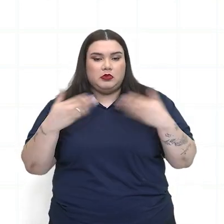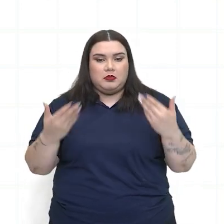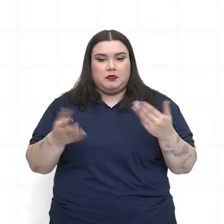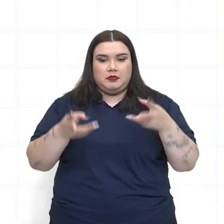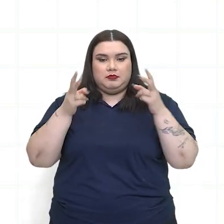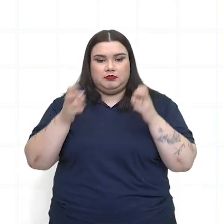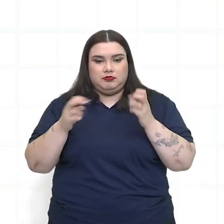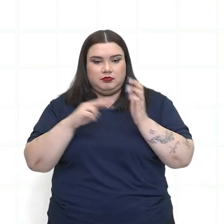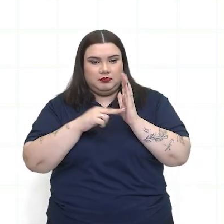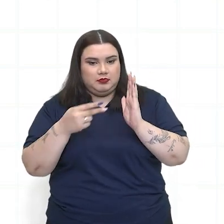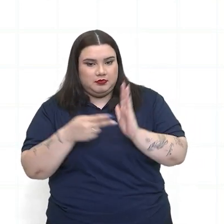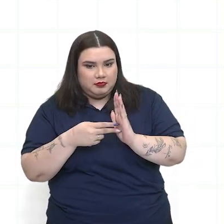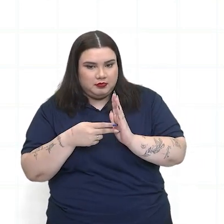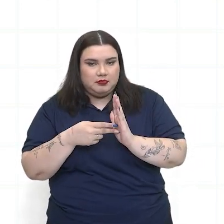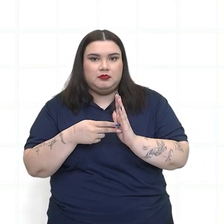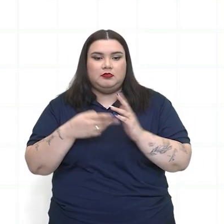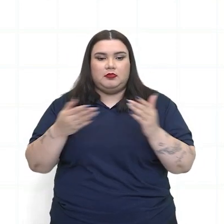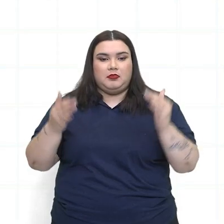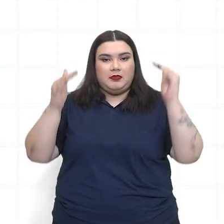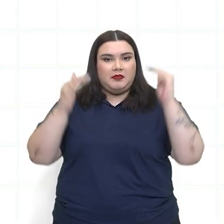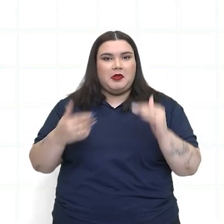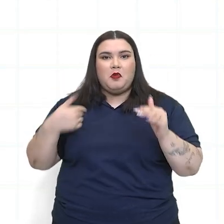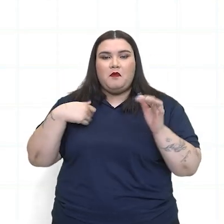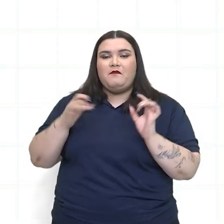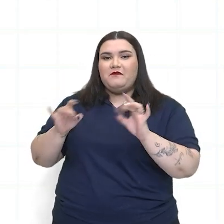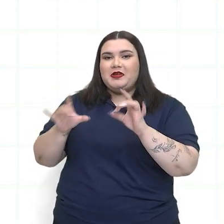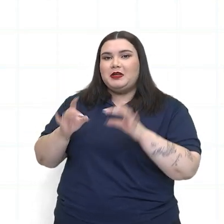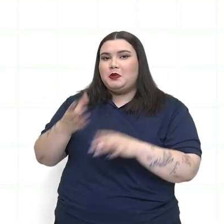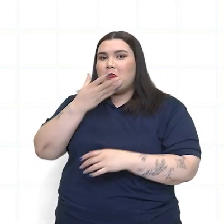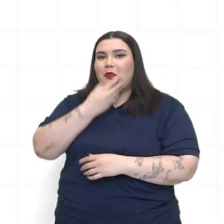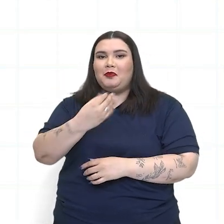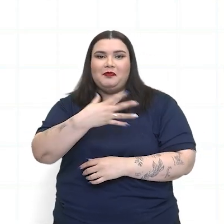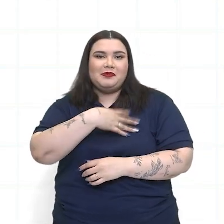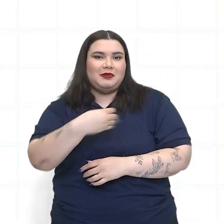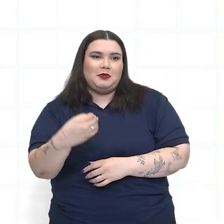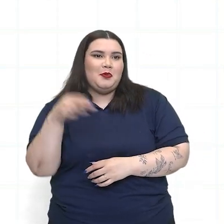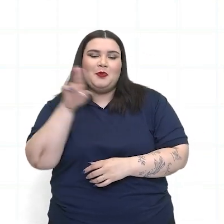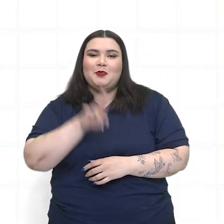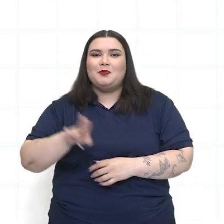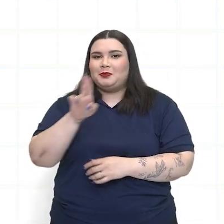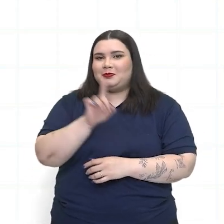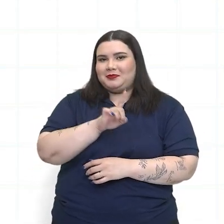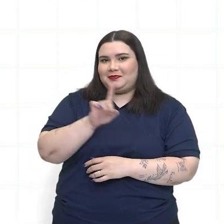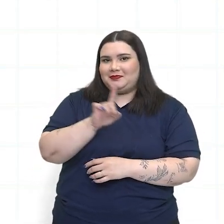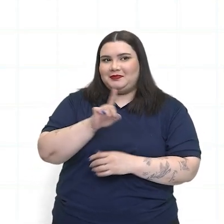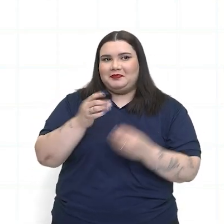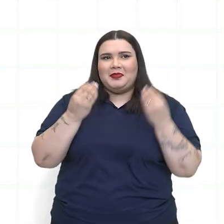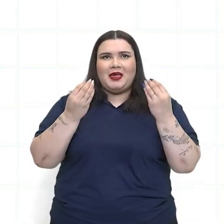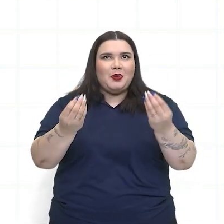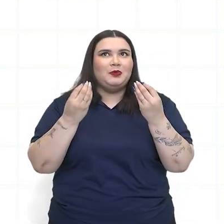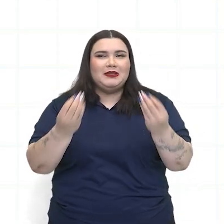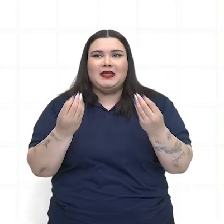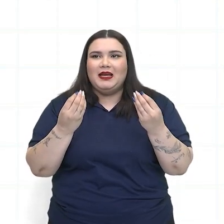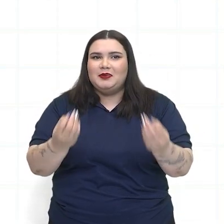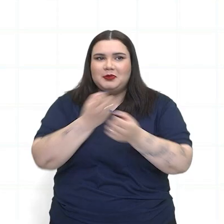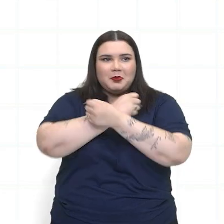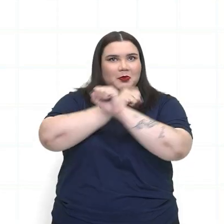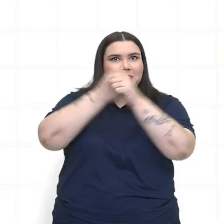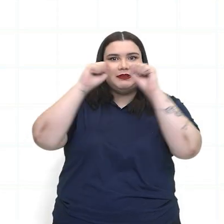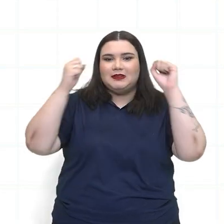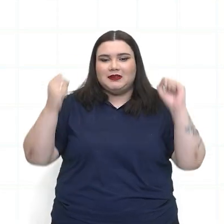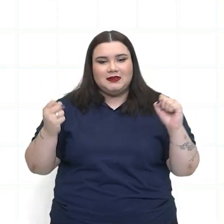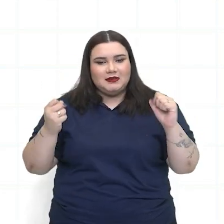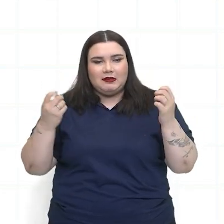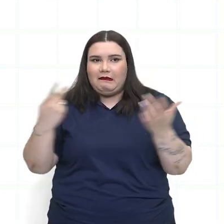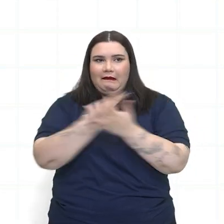permitir outro sentido. Olha essa. Estou vendendo meu filho. Não uso mais. Meu Deus, que aberração é essa?